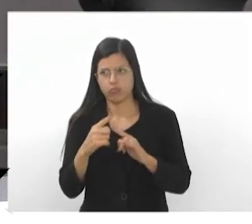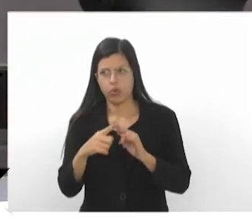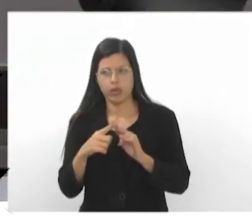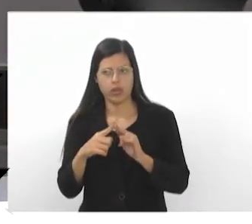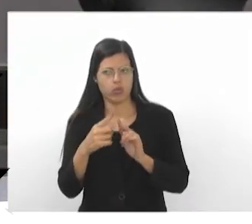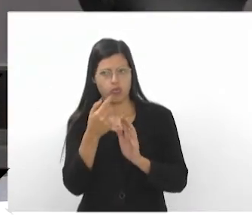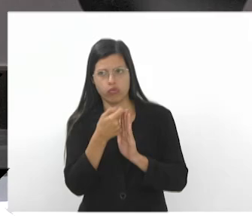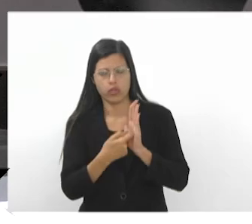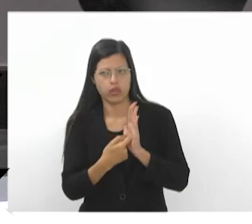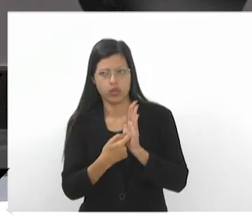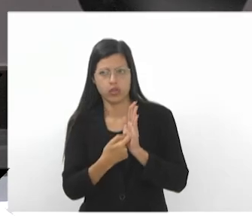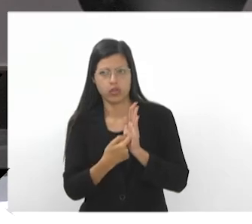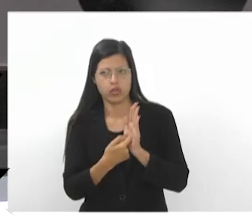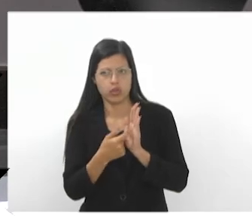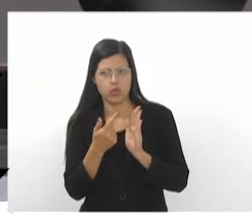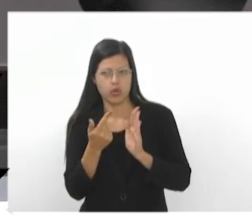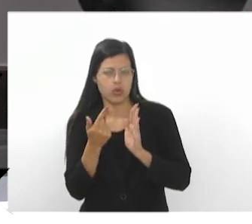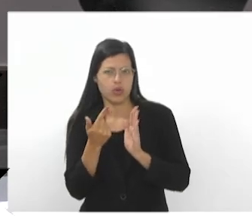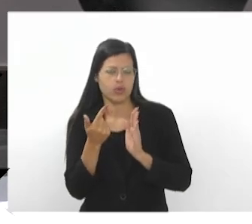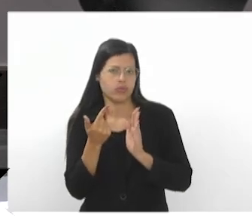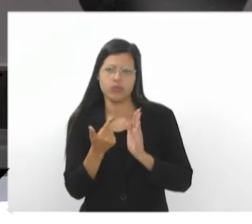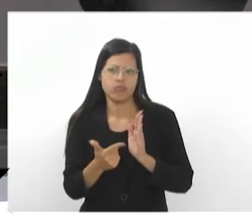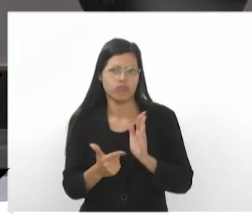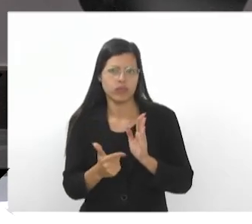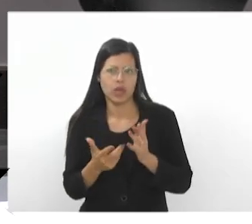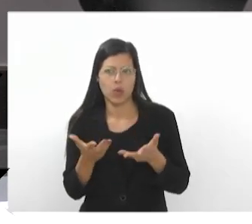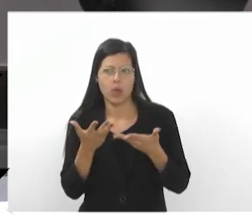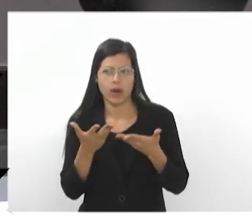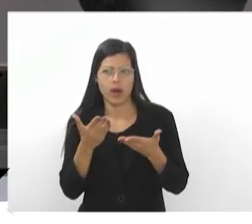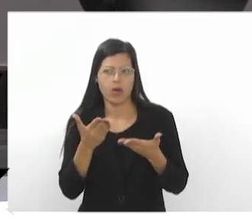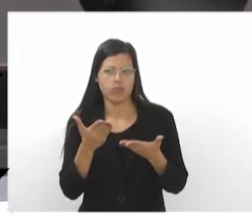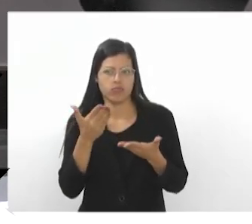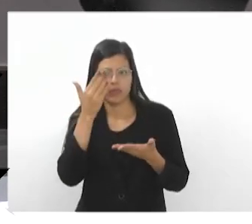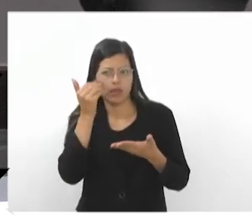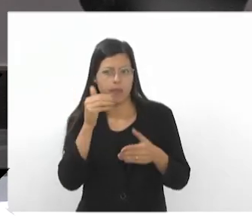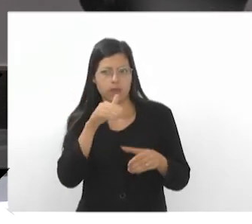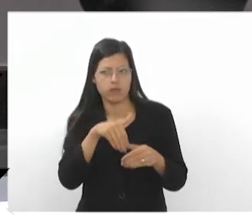Eu estou querendo orientar meu voto, entendeu? Porque